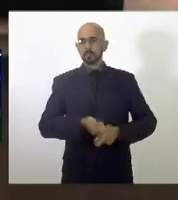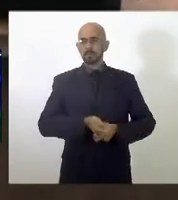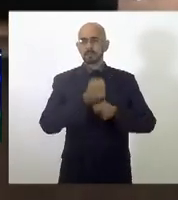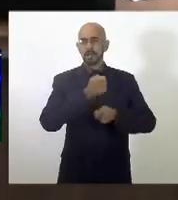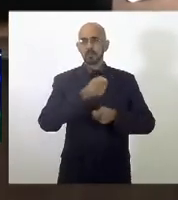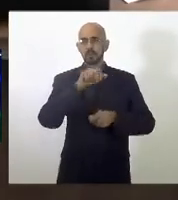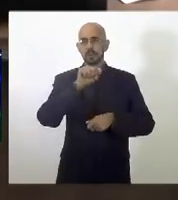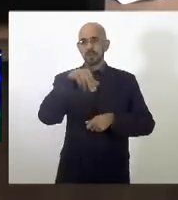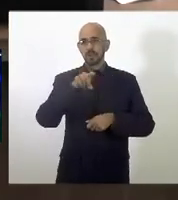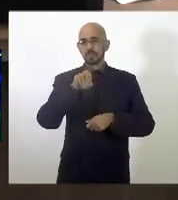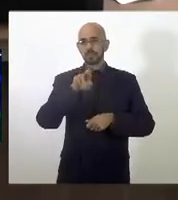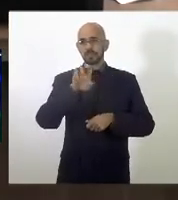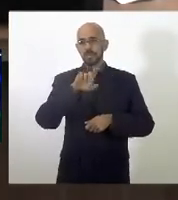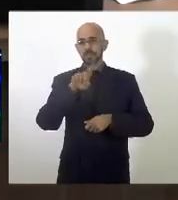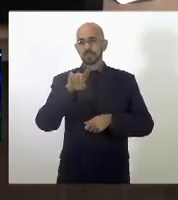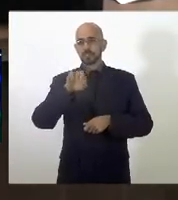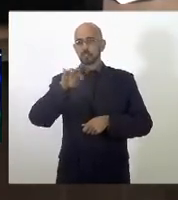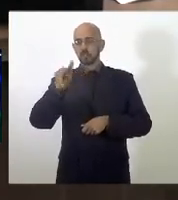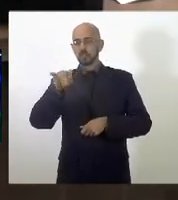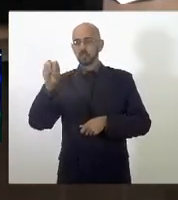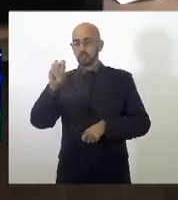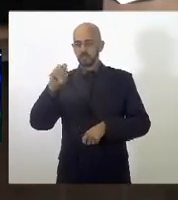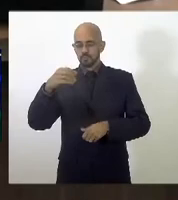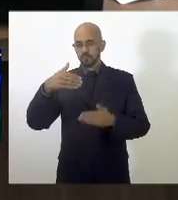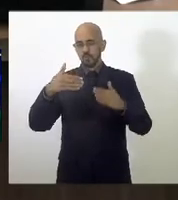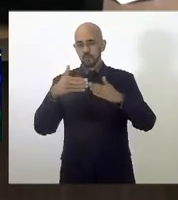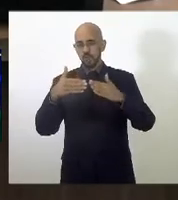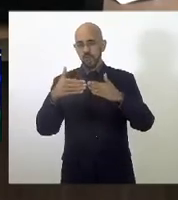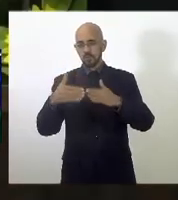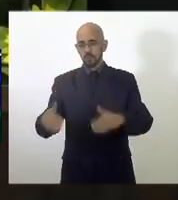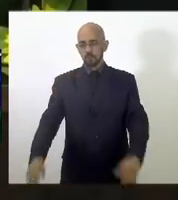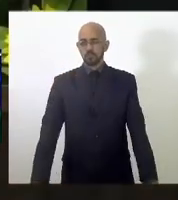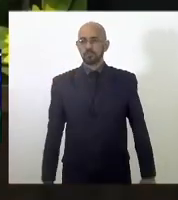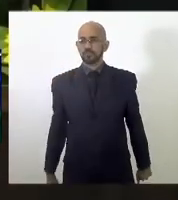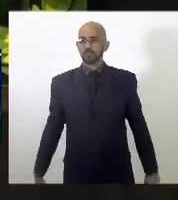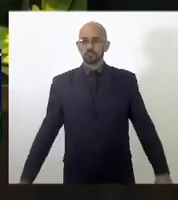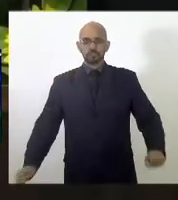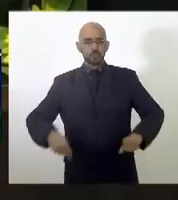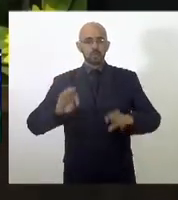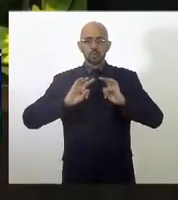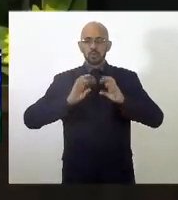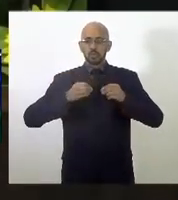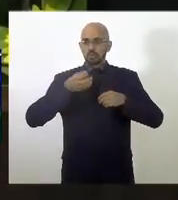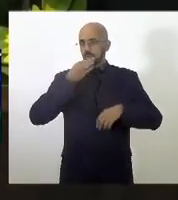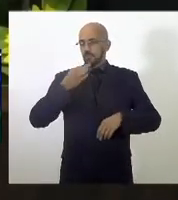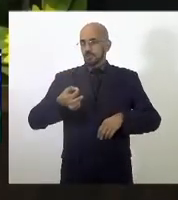abraço, Andrezinho. Favorável. Os pareceres emitidos.